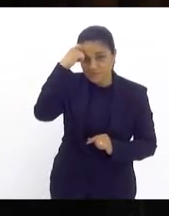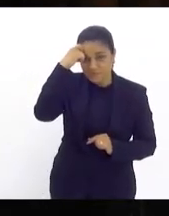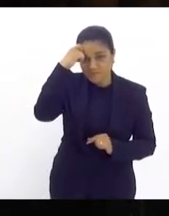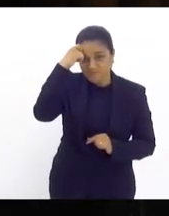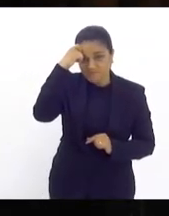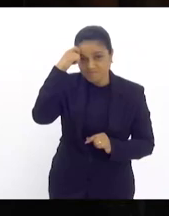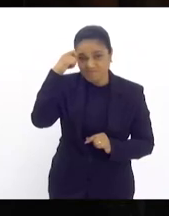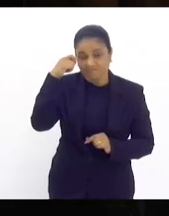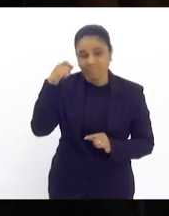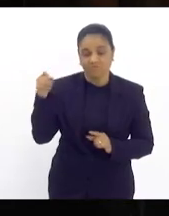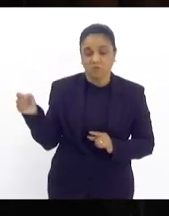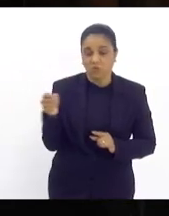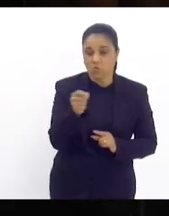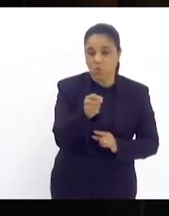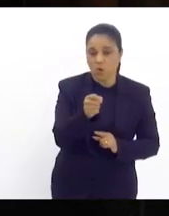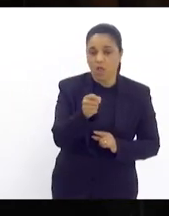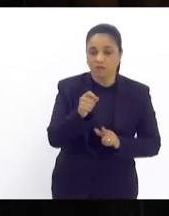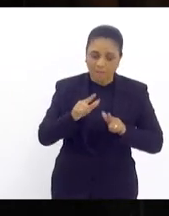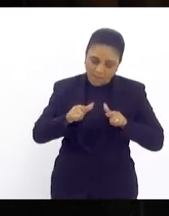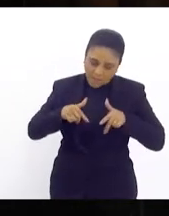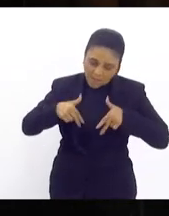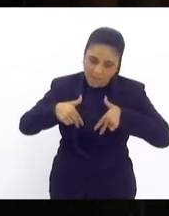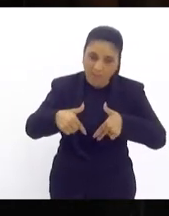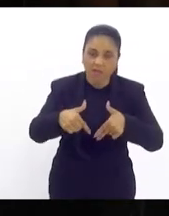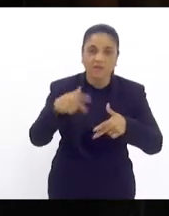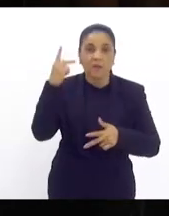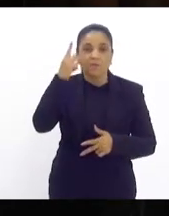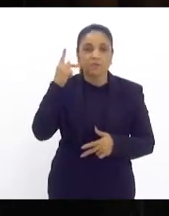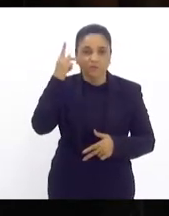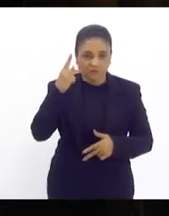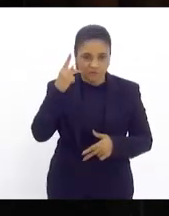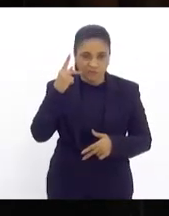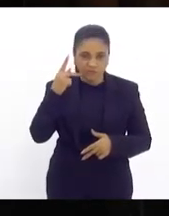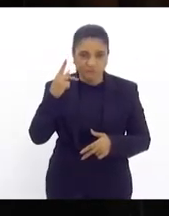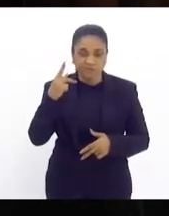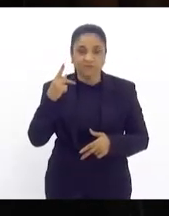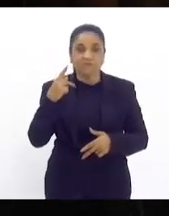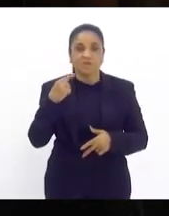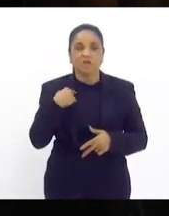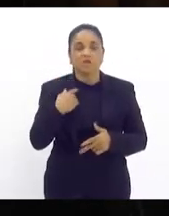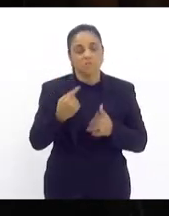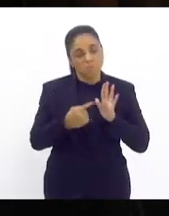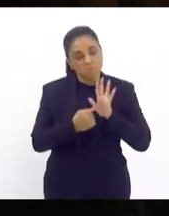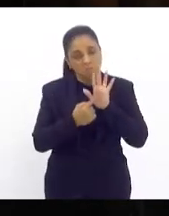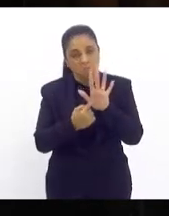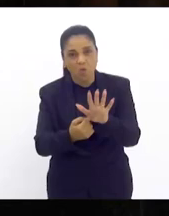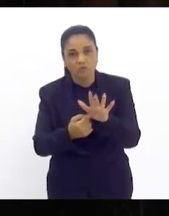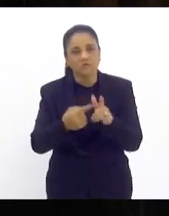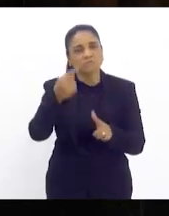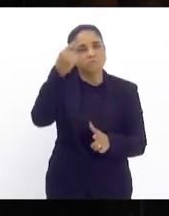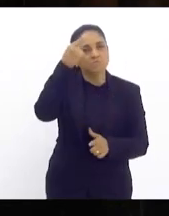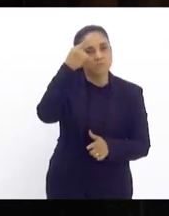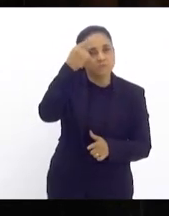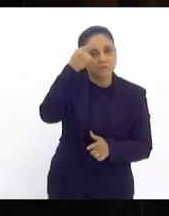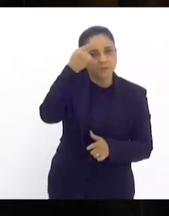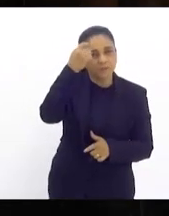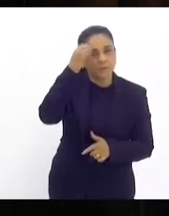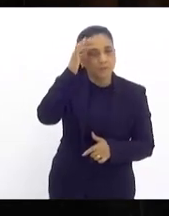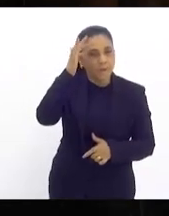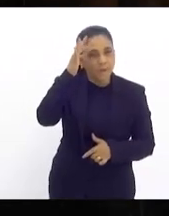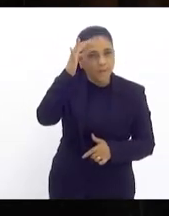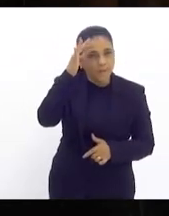colocadas na linha de frente da política mas eu trago esse essa reflexão aqui no dia de hoje para dizer